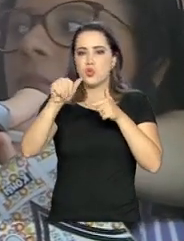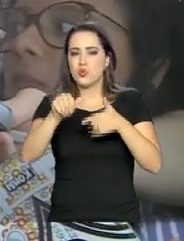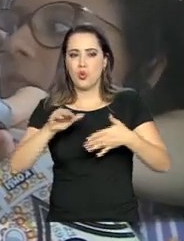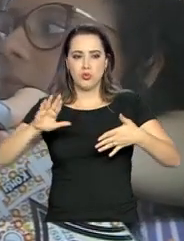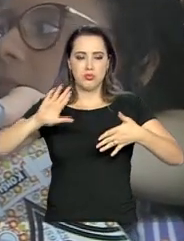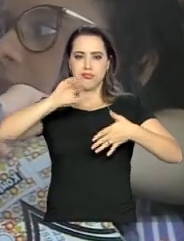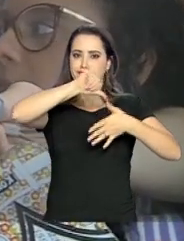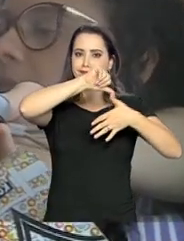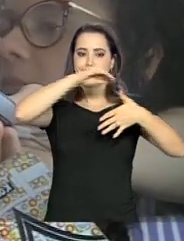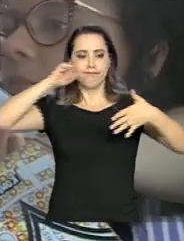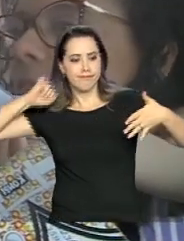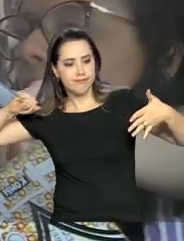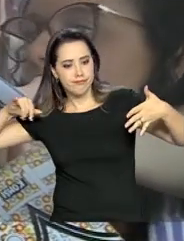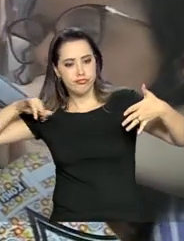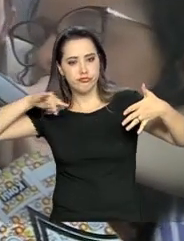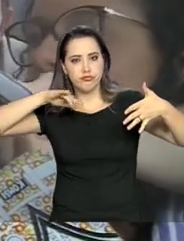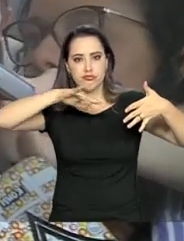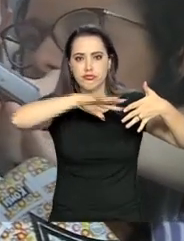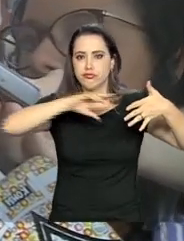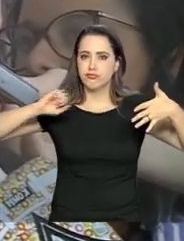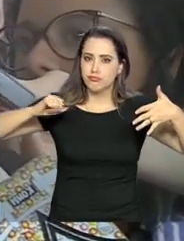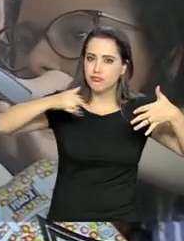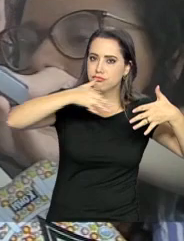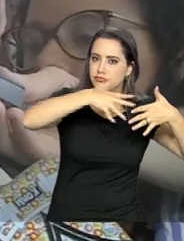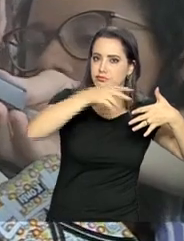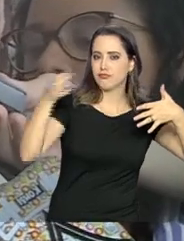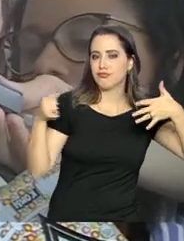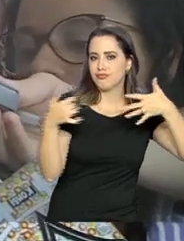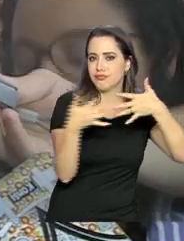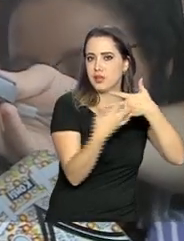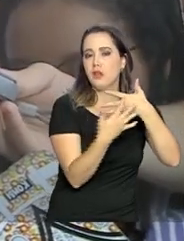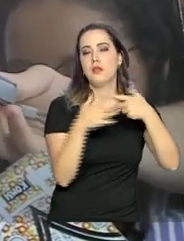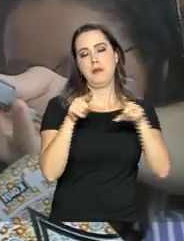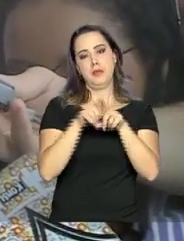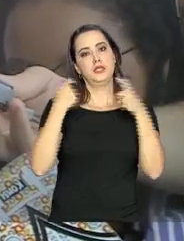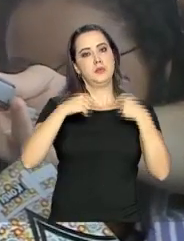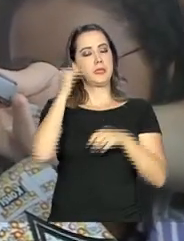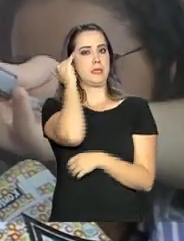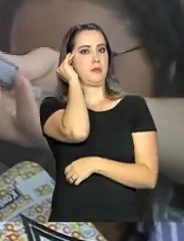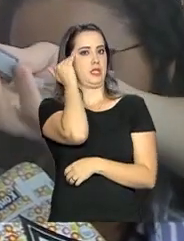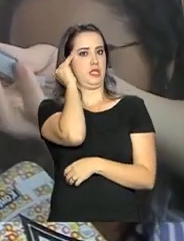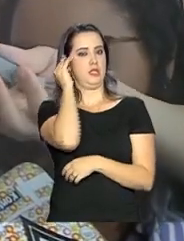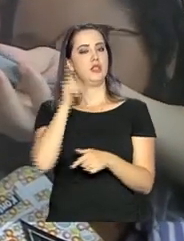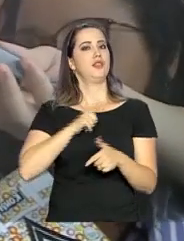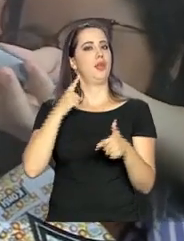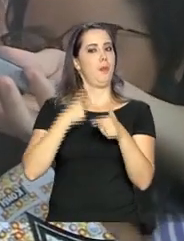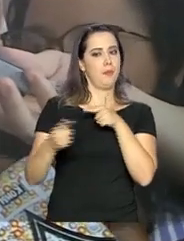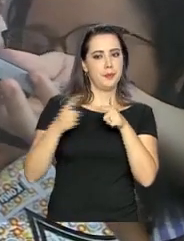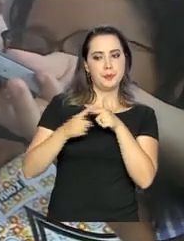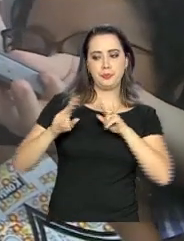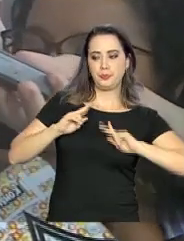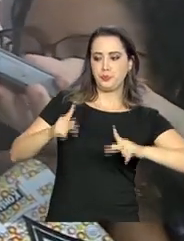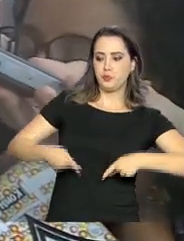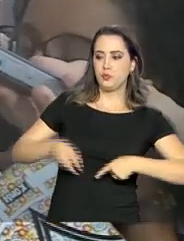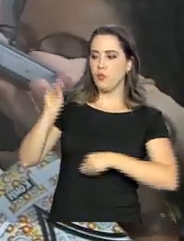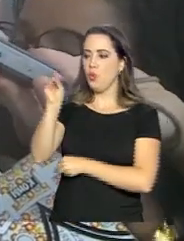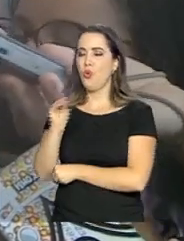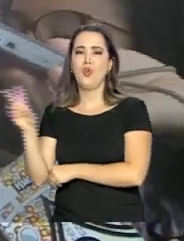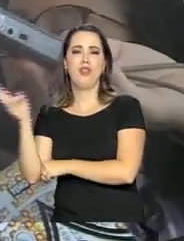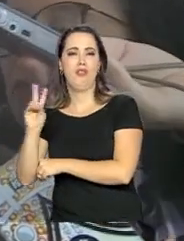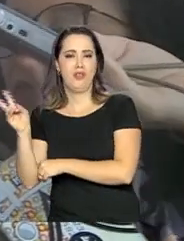região e está impactando em diversos países. Nós precisamos entender que há uma crise humanitária que